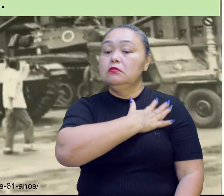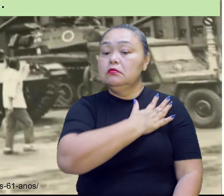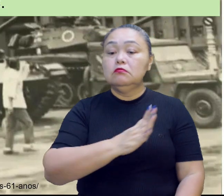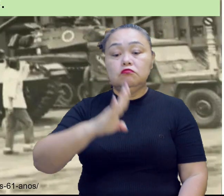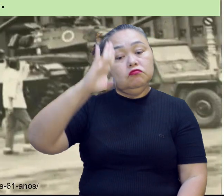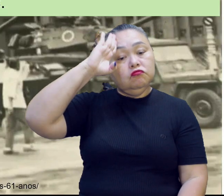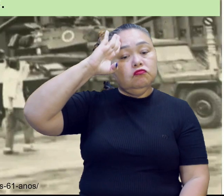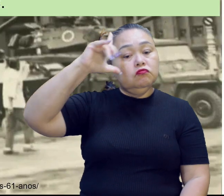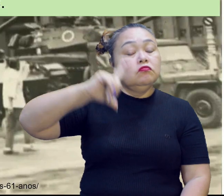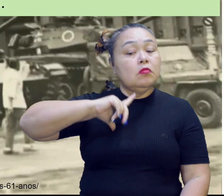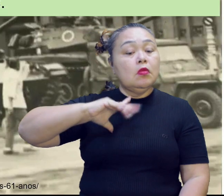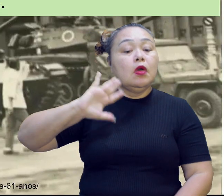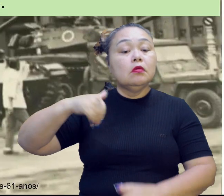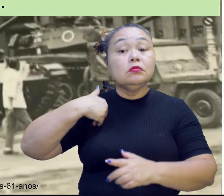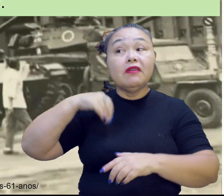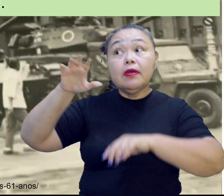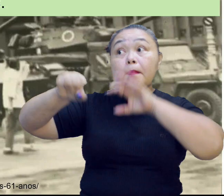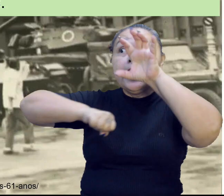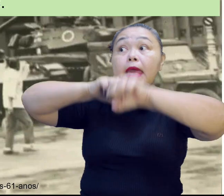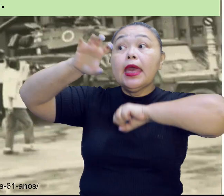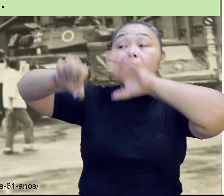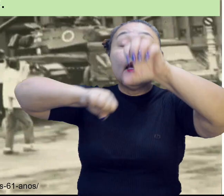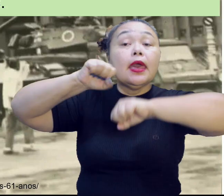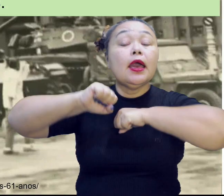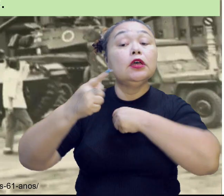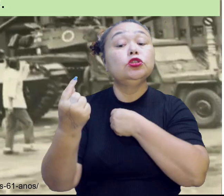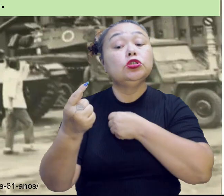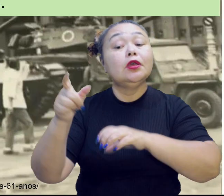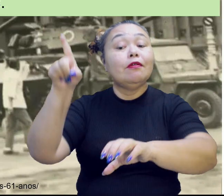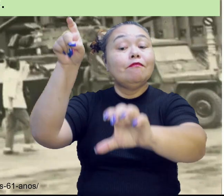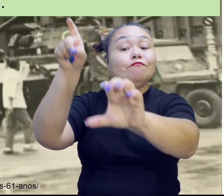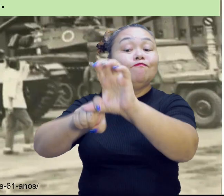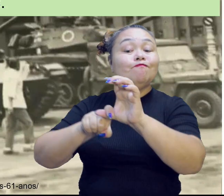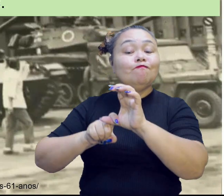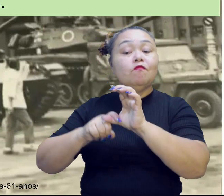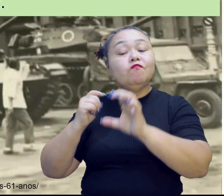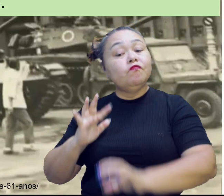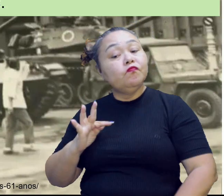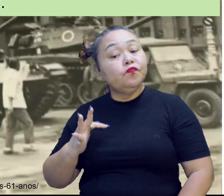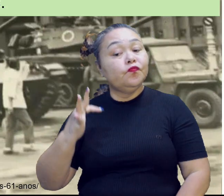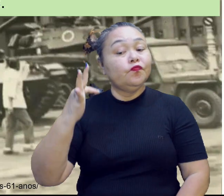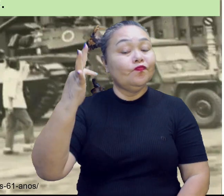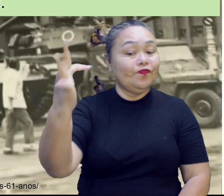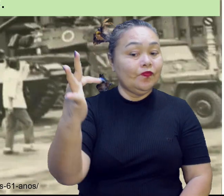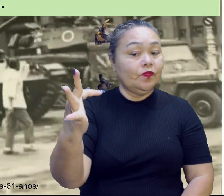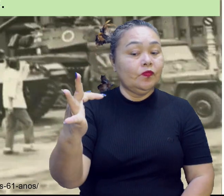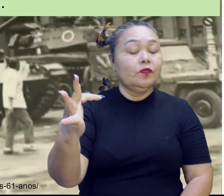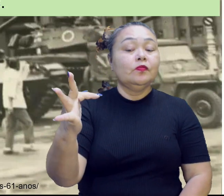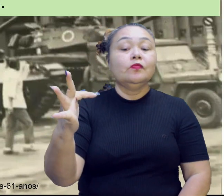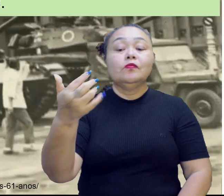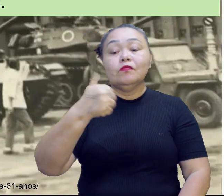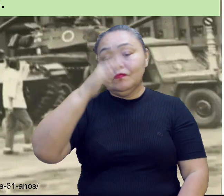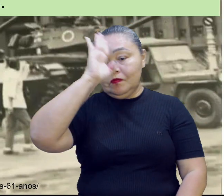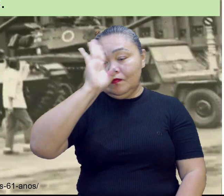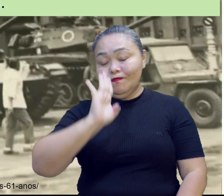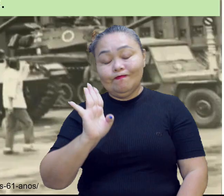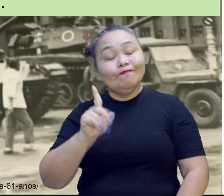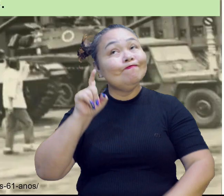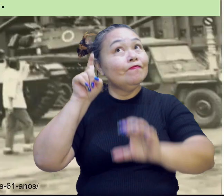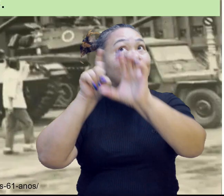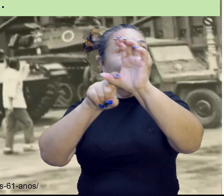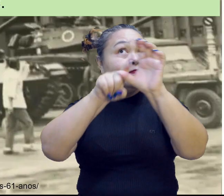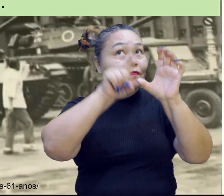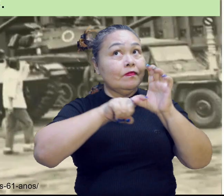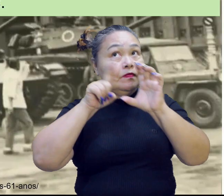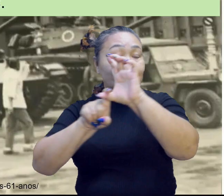o governo teve que pegar muito dinheiro emprestado, o que futuramente vai deixar o Brasil